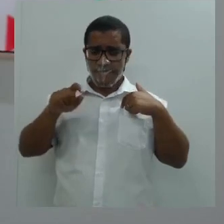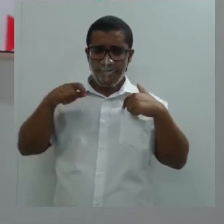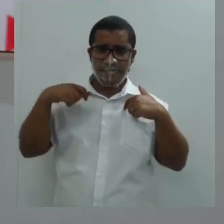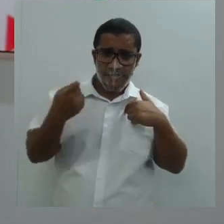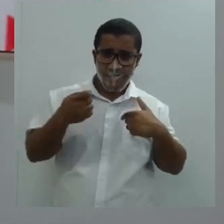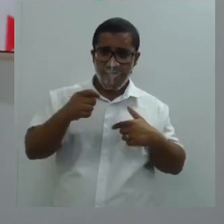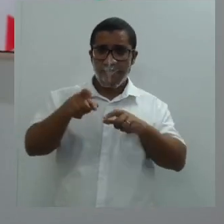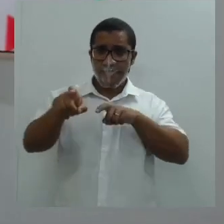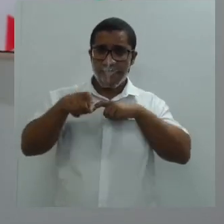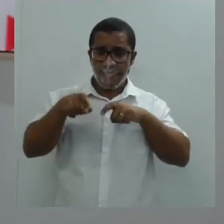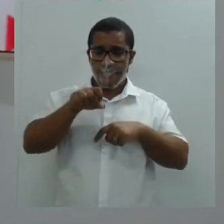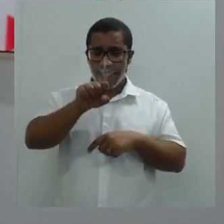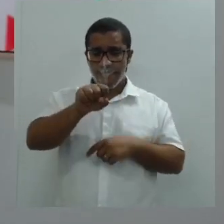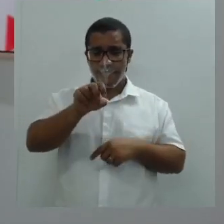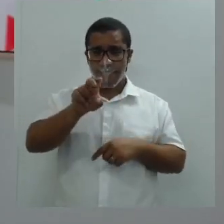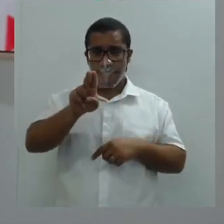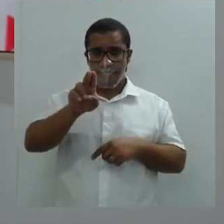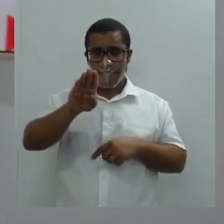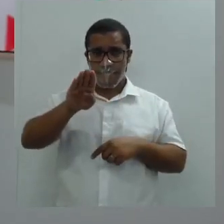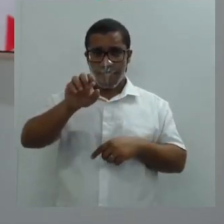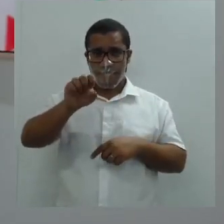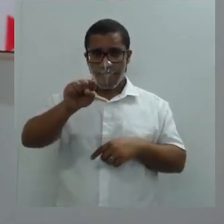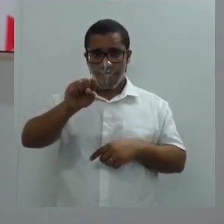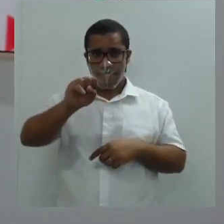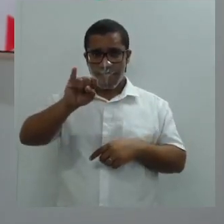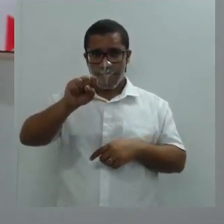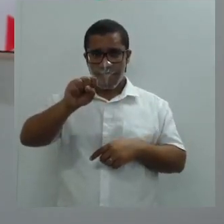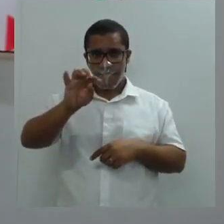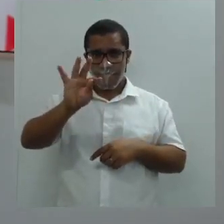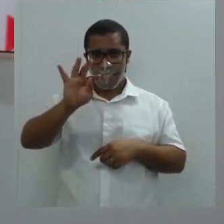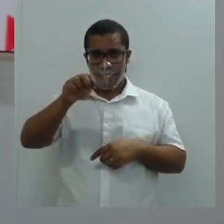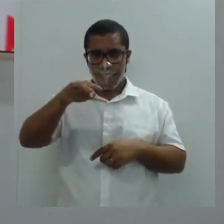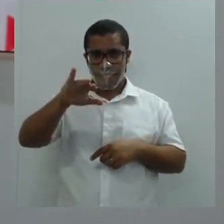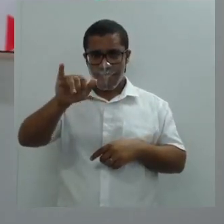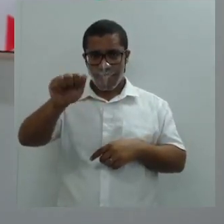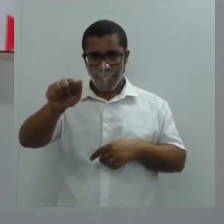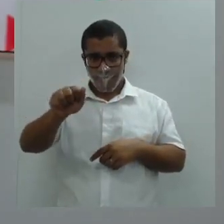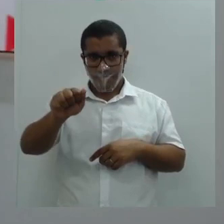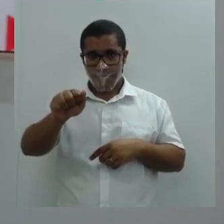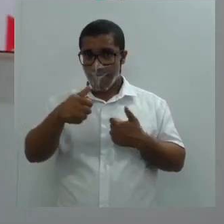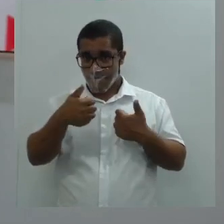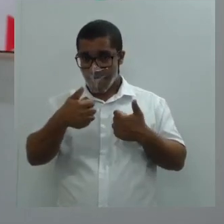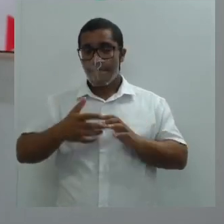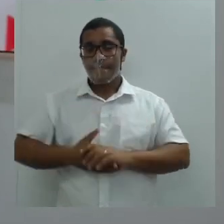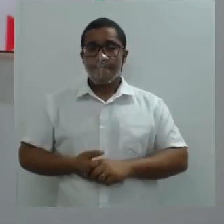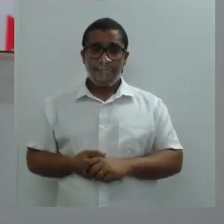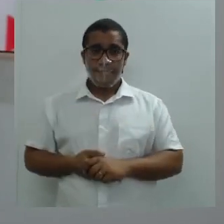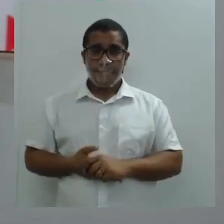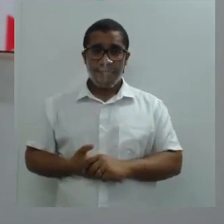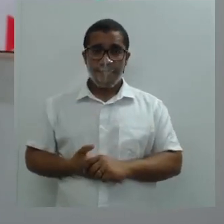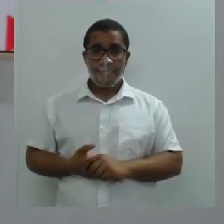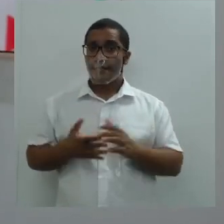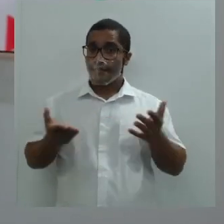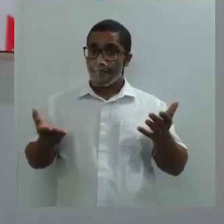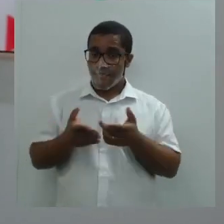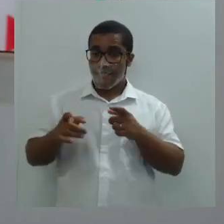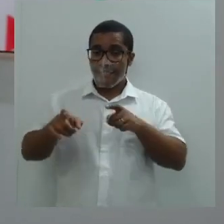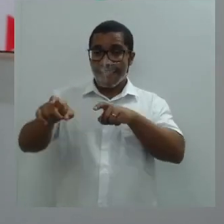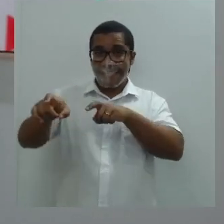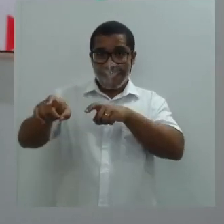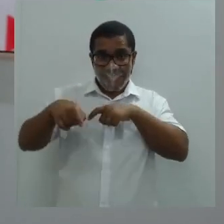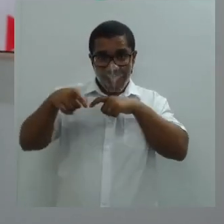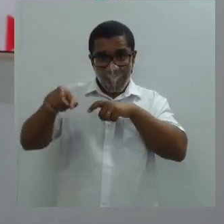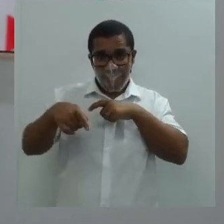agricultura de subsistência, tá certo? Agora, aquela agricultura